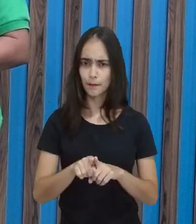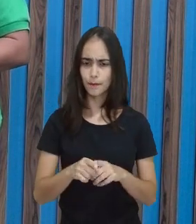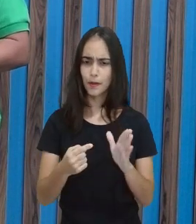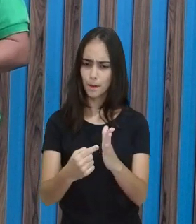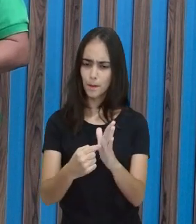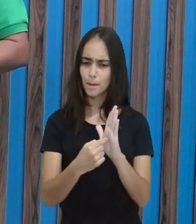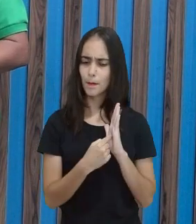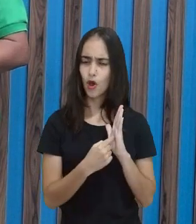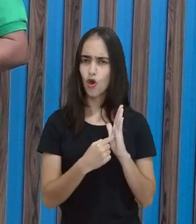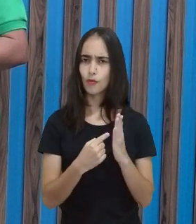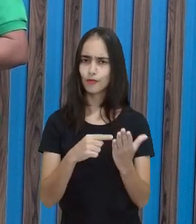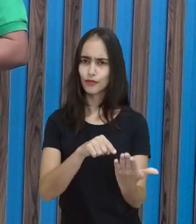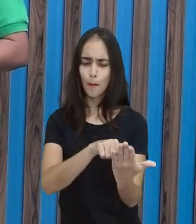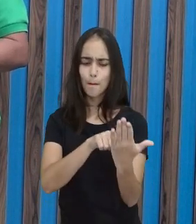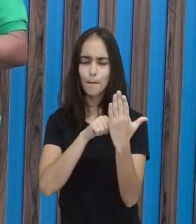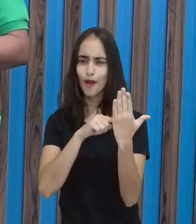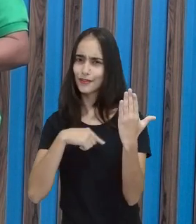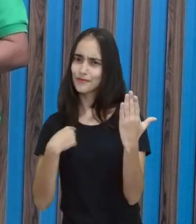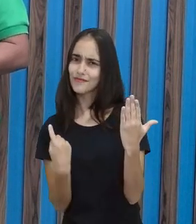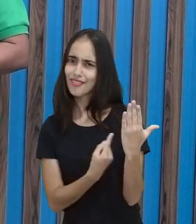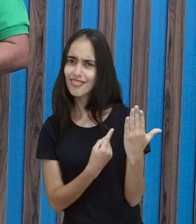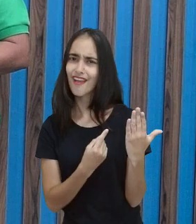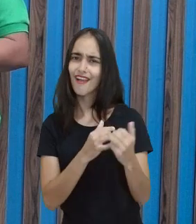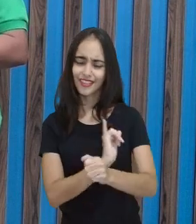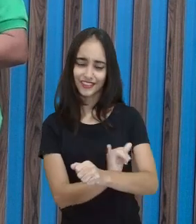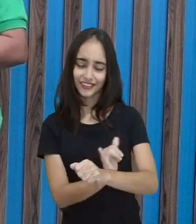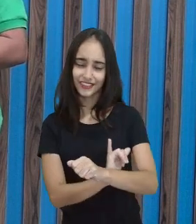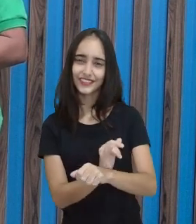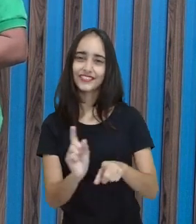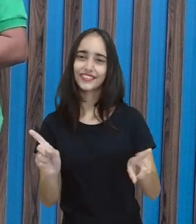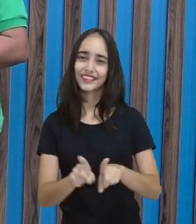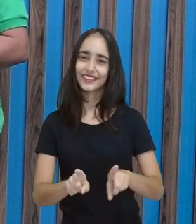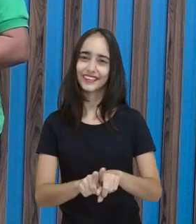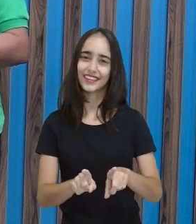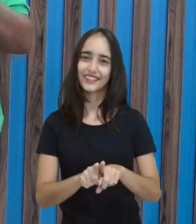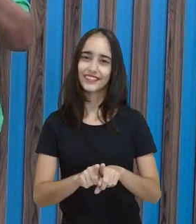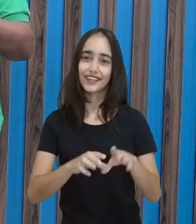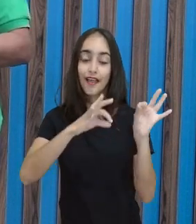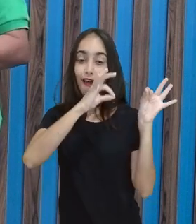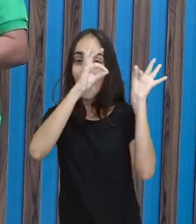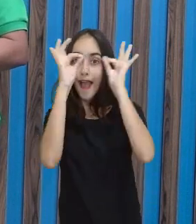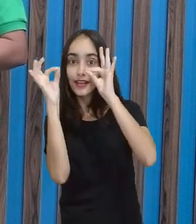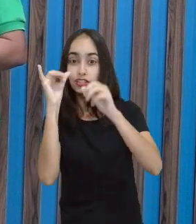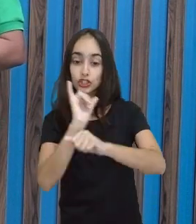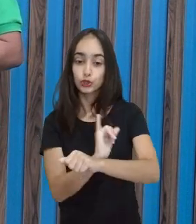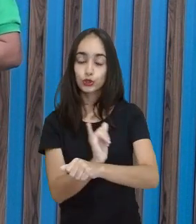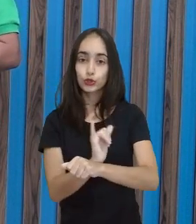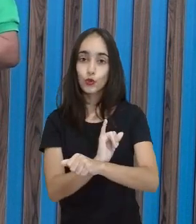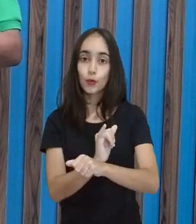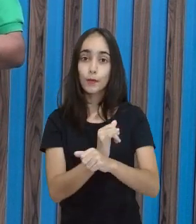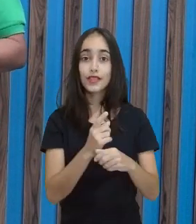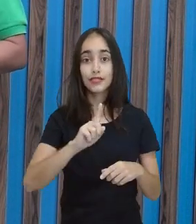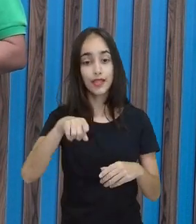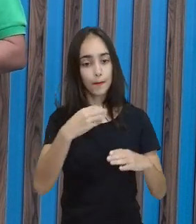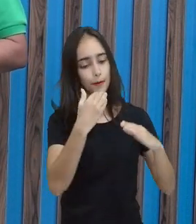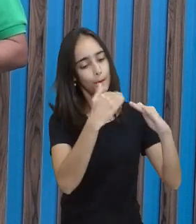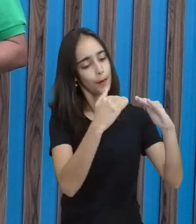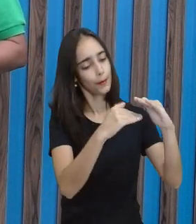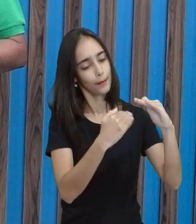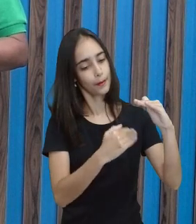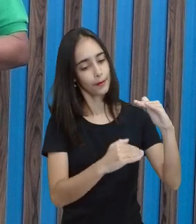como comentários no canal do YouTube. Assistam a aula pelo YouTube e coloquem lá nos comentários quais foram